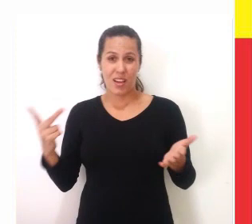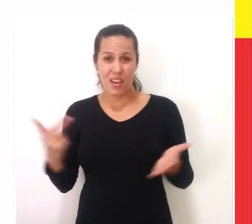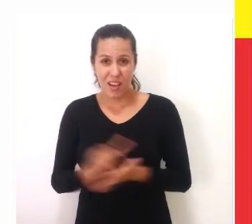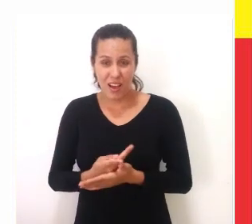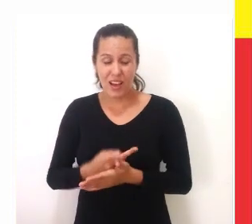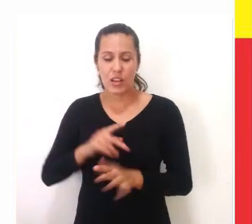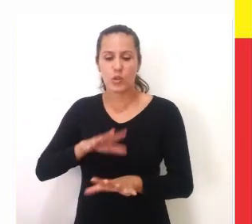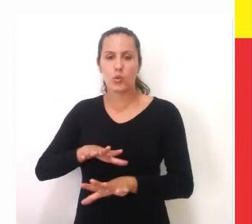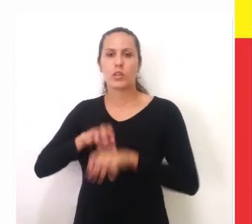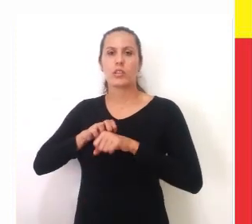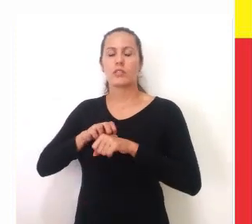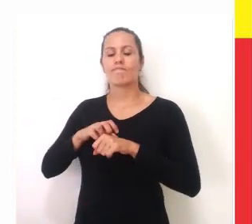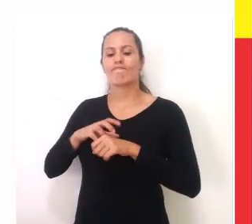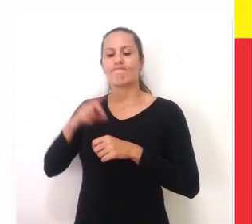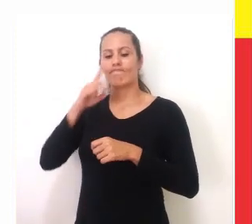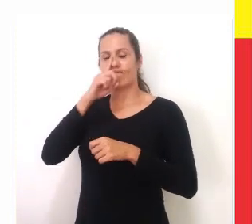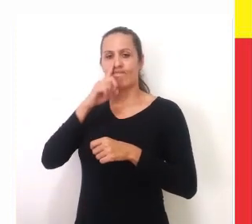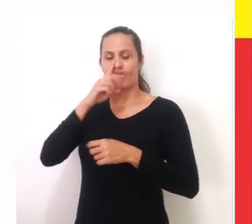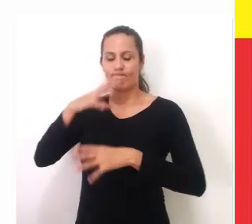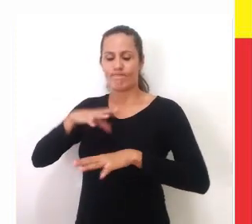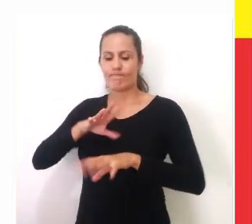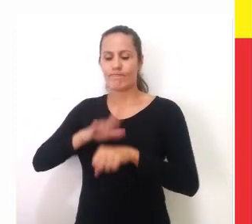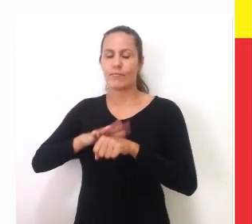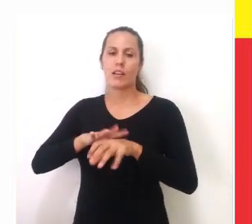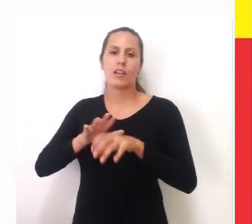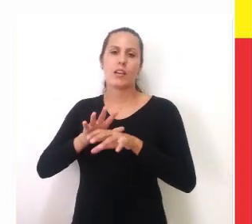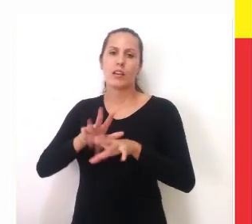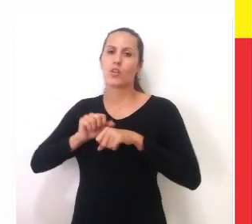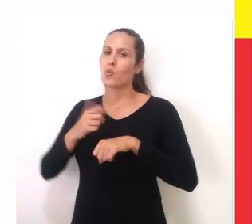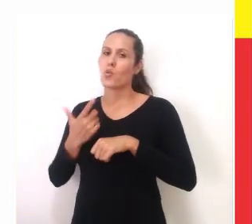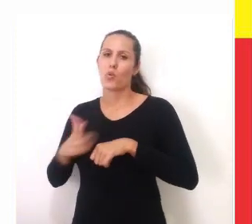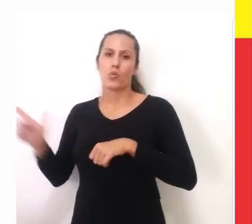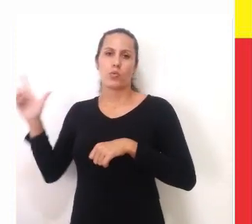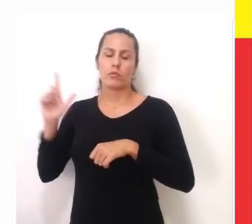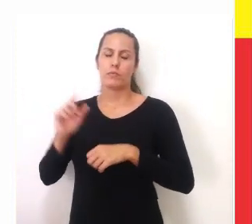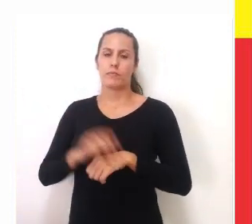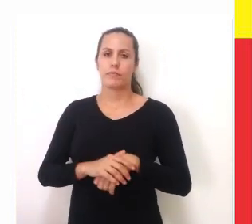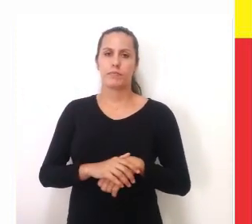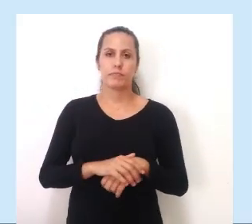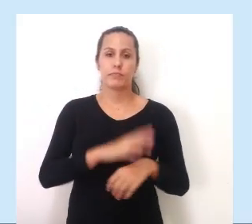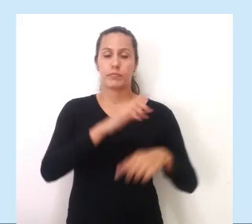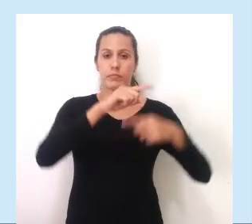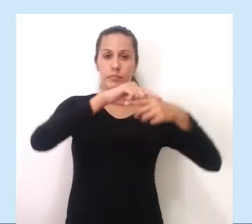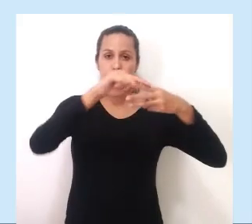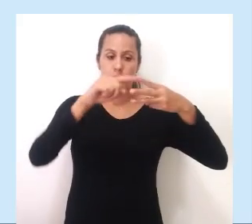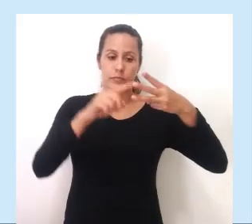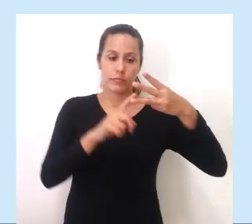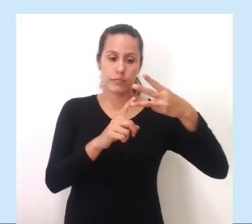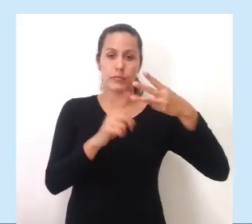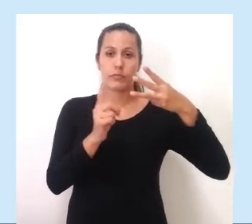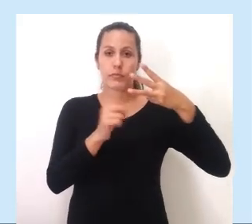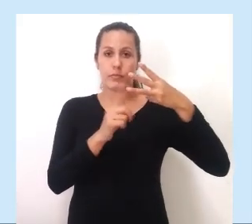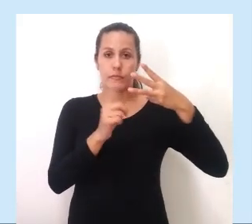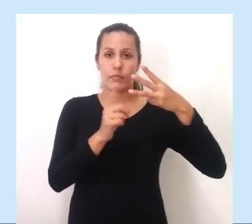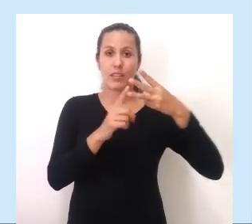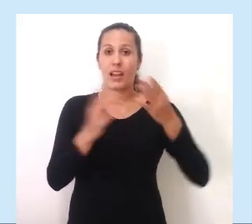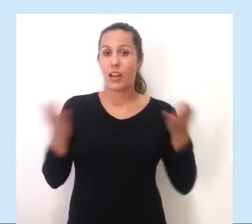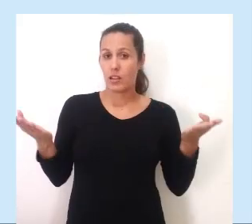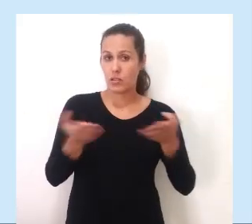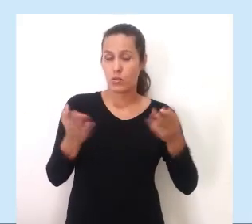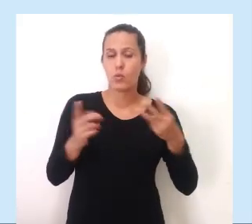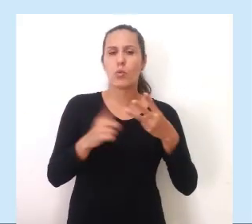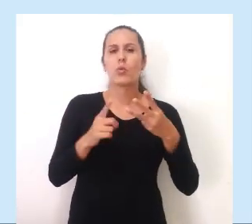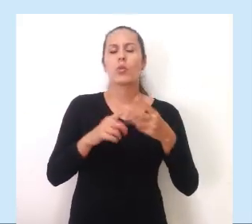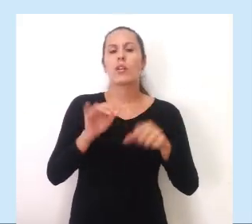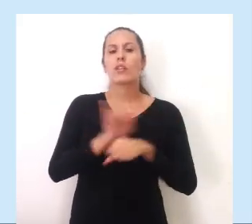infecções vaginais quando mal utilizados, ok? Mal aplicados. Vamos agora a